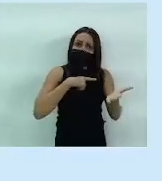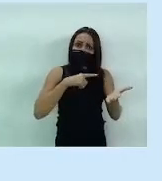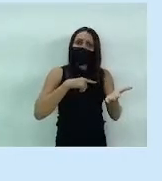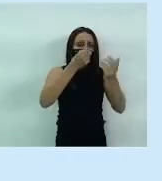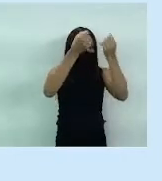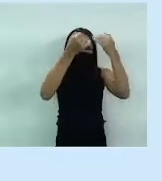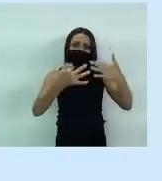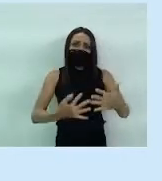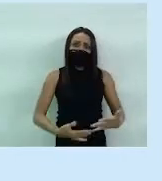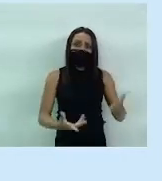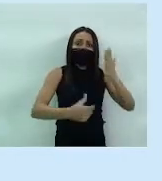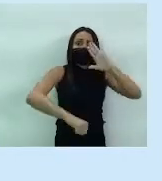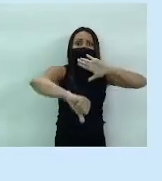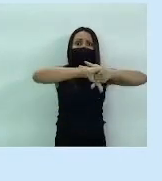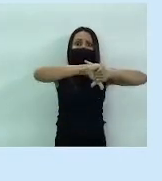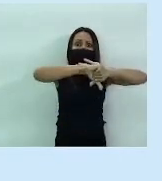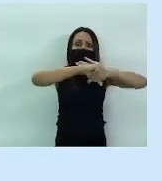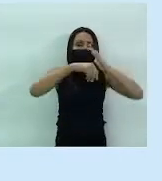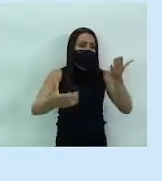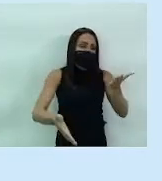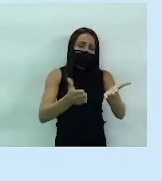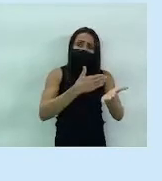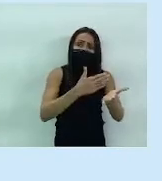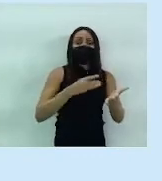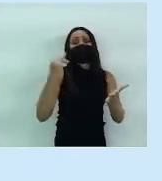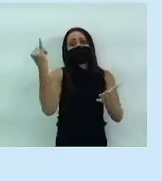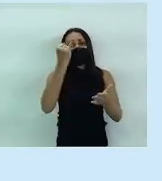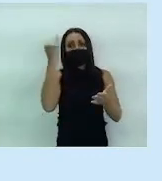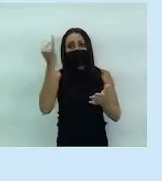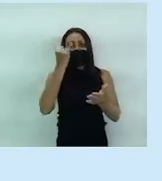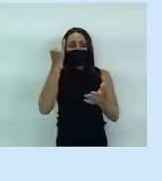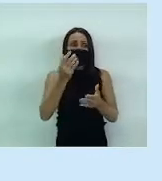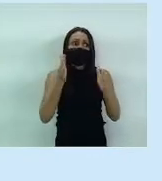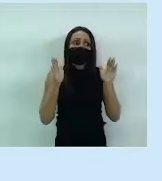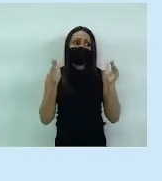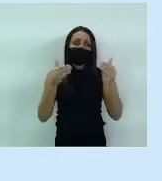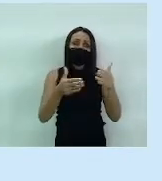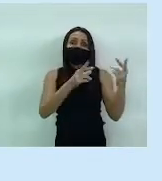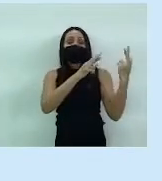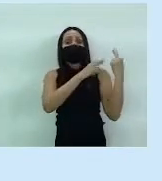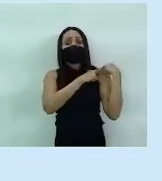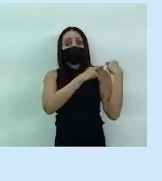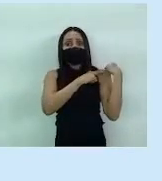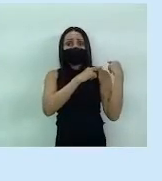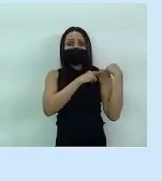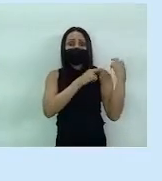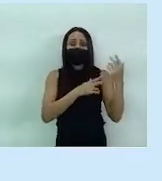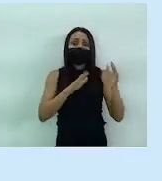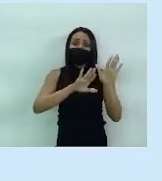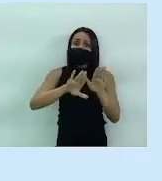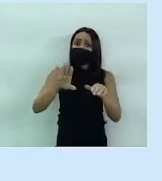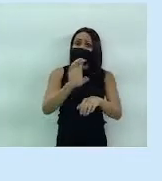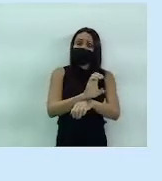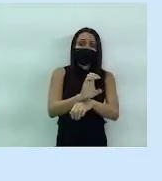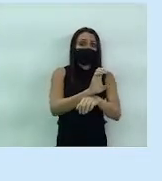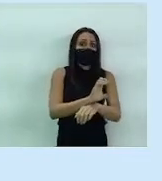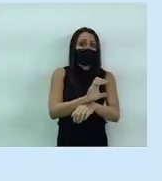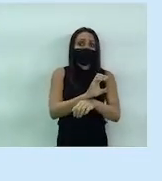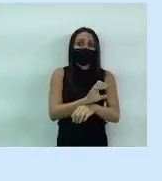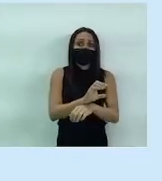à questão do crime de abandono intelectual. É importante frisar a responsabilidade não só do Estado, é